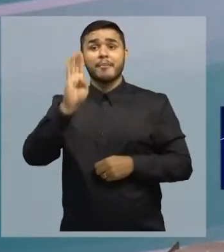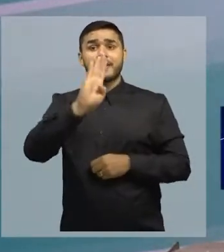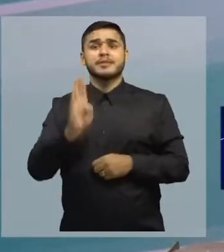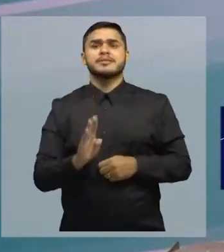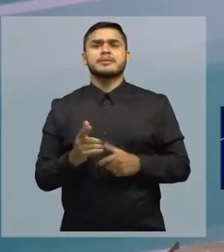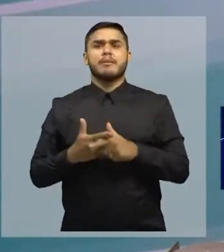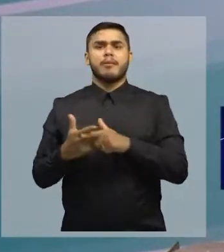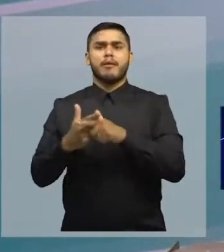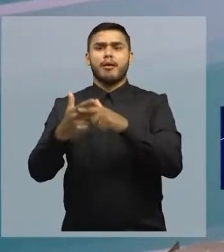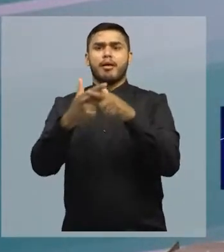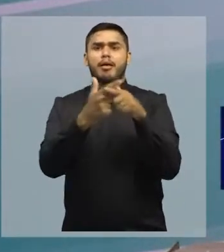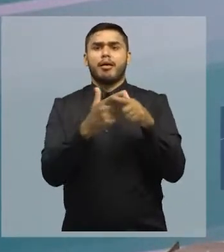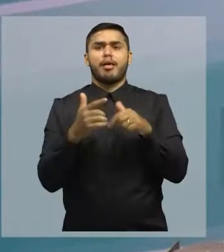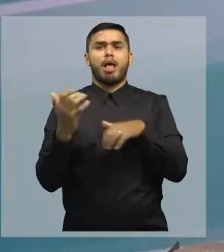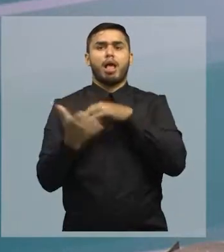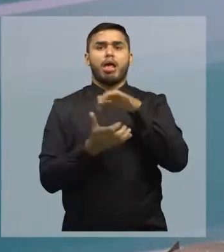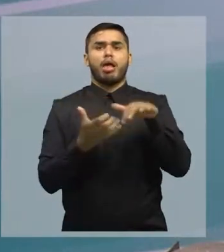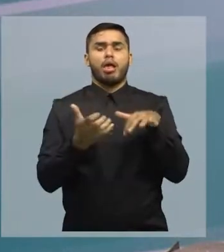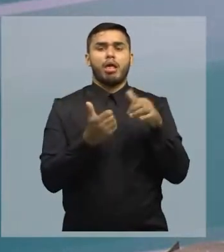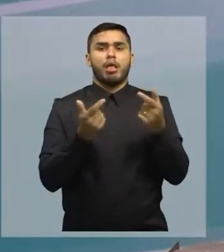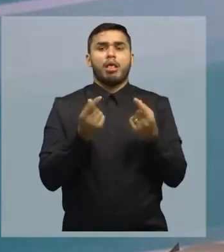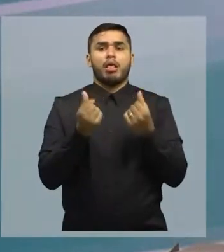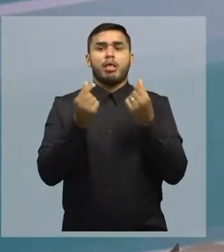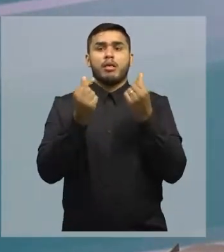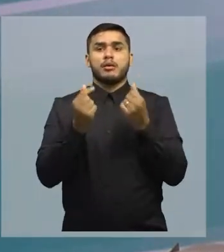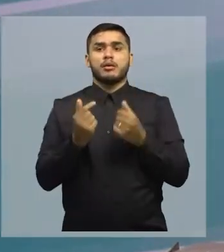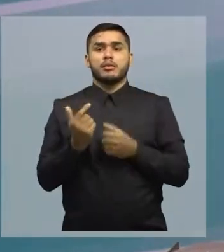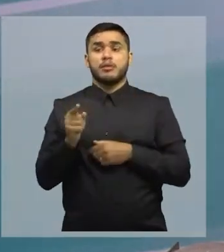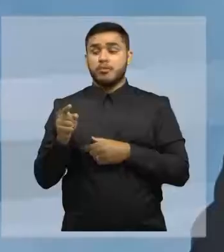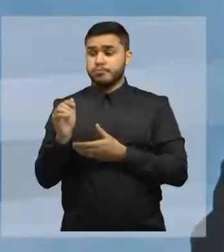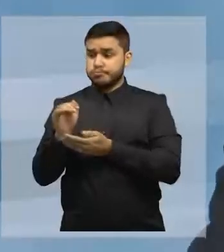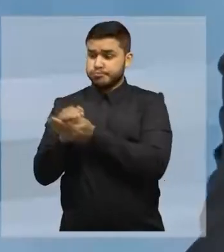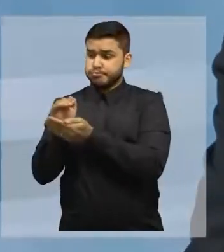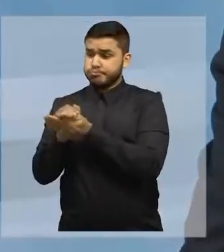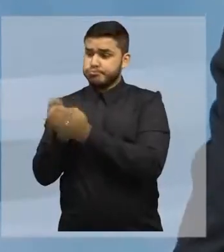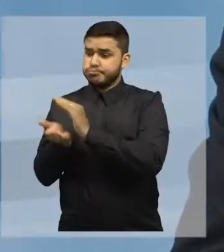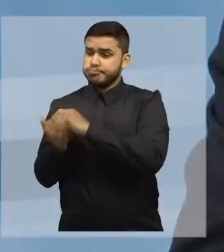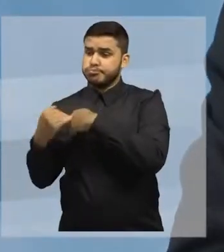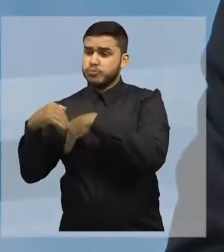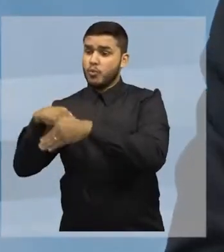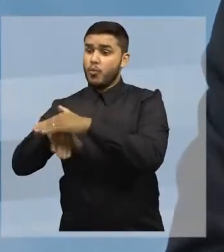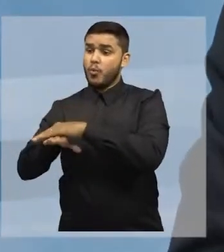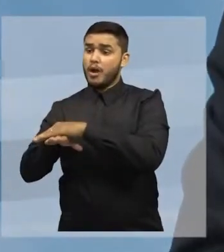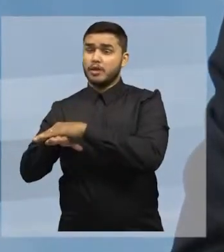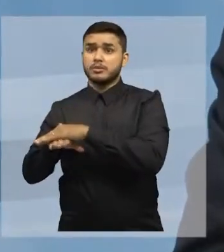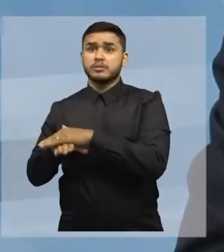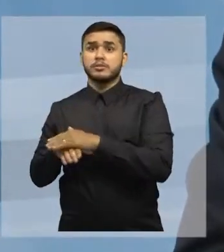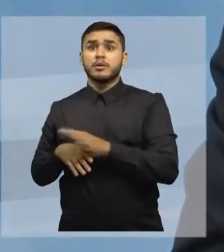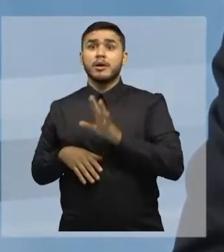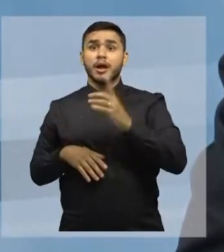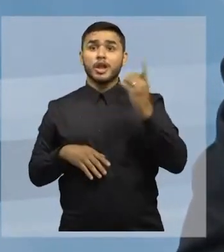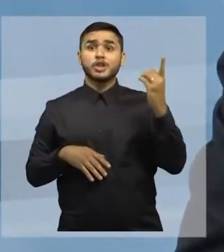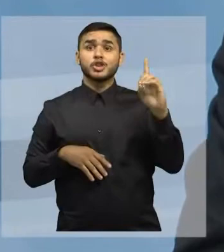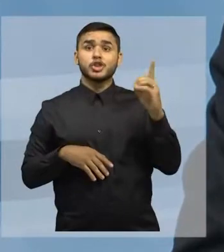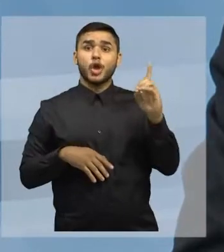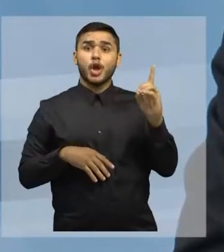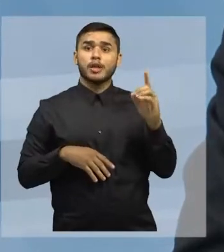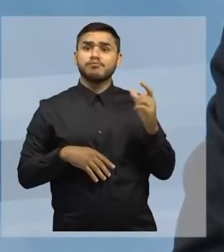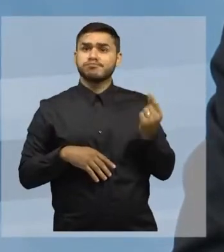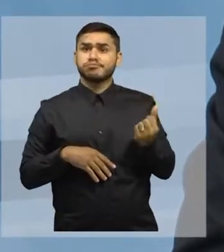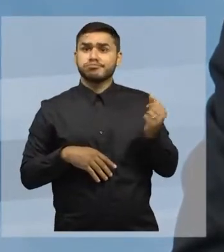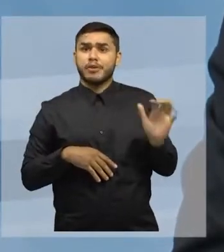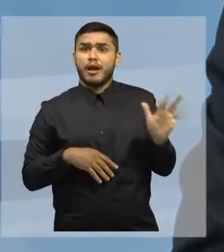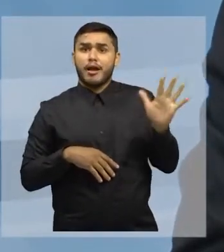numa escalada como a Argentina, por exemplo. Então você está queimando reserva. E a taxa de câmbio... o dólar lá em cima. Está lá em cima, né?